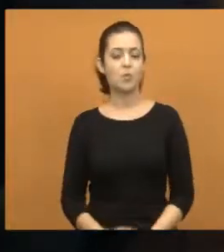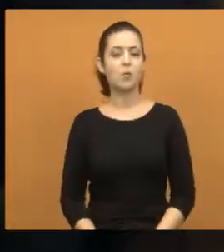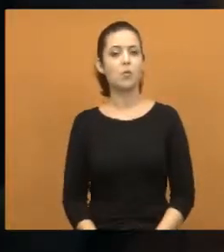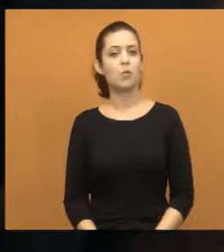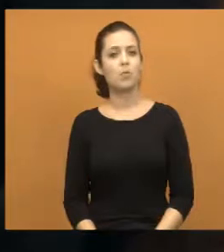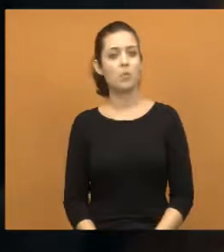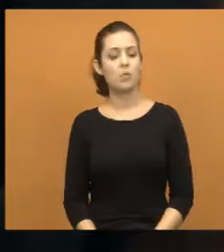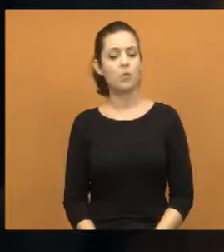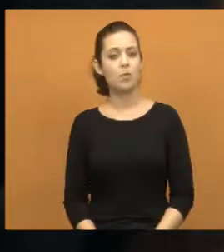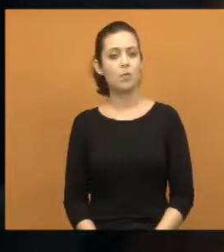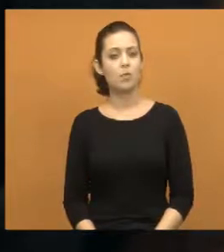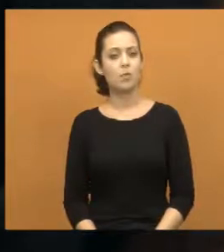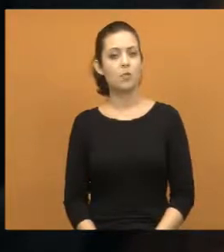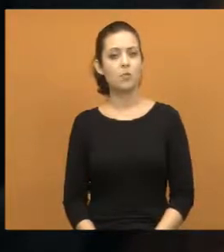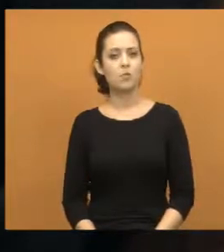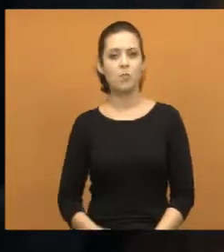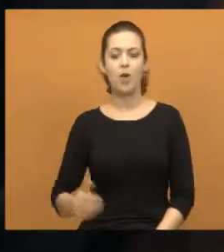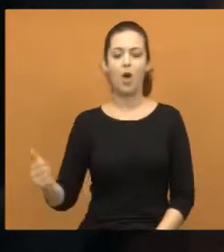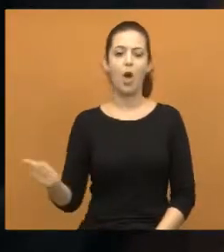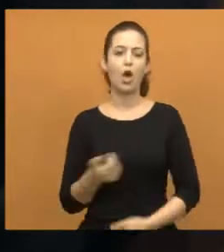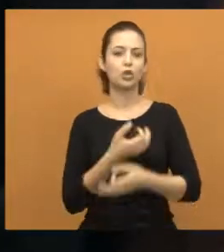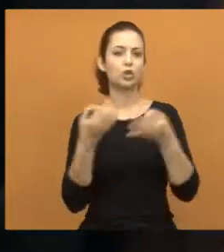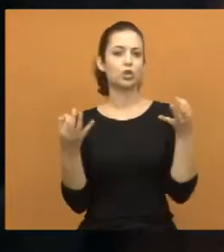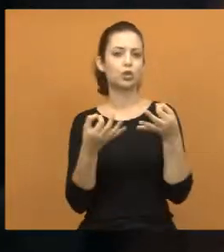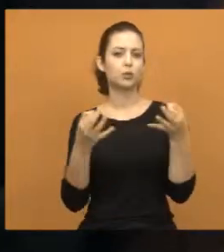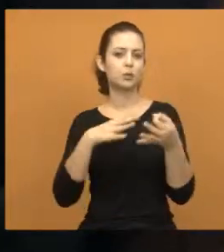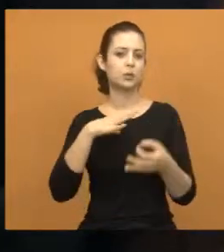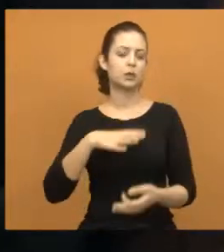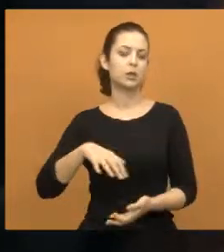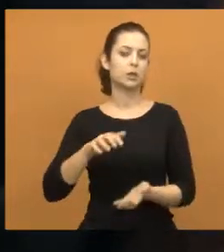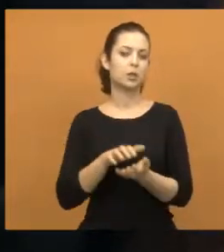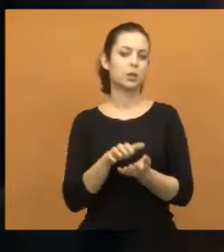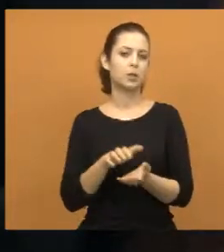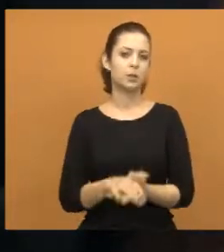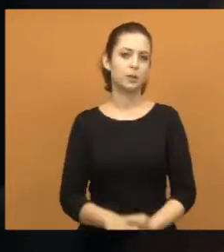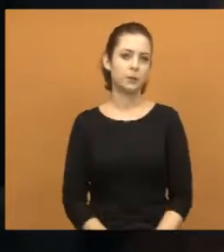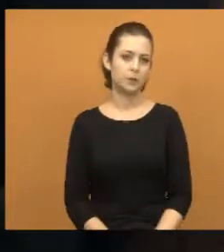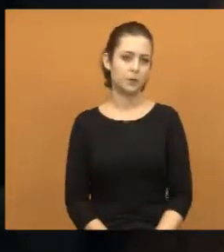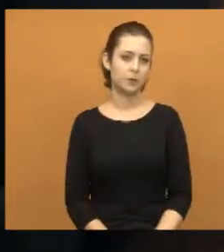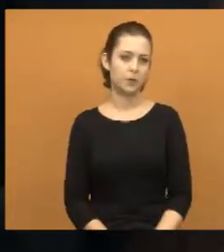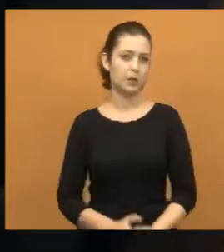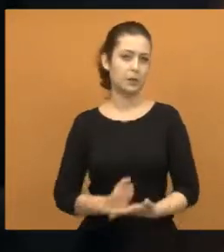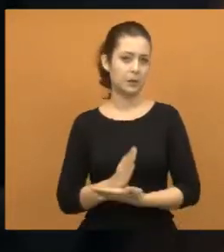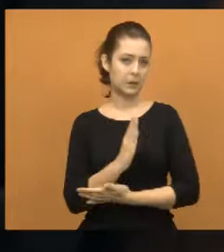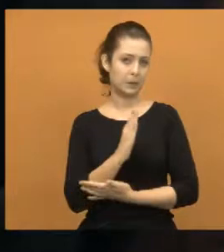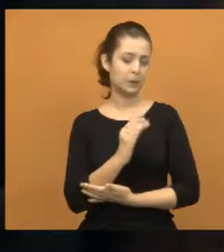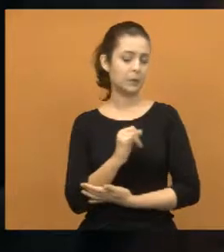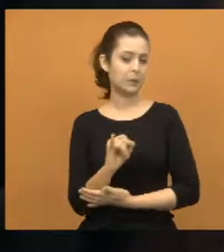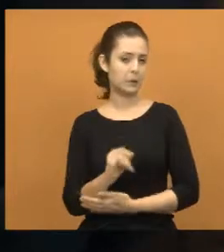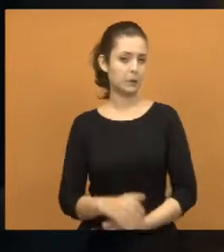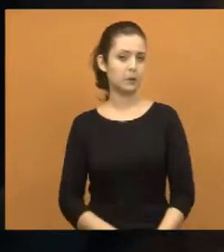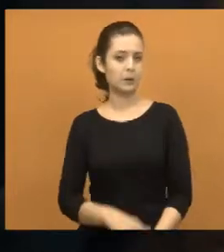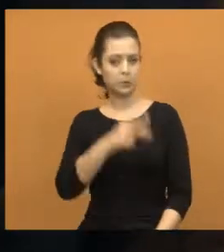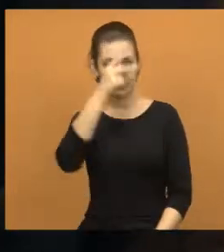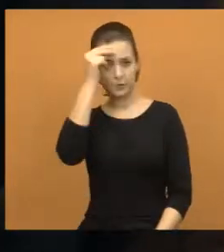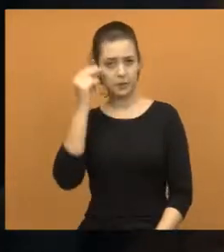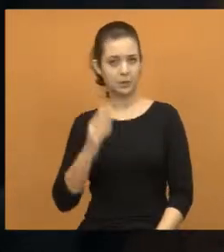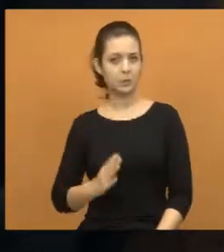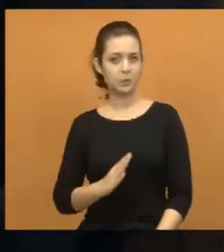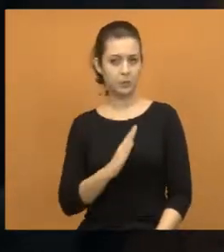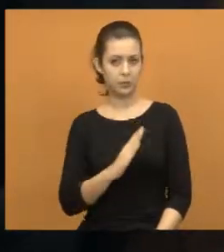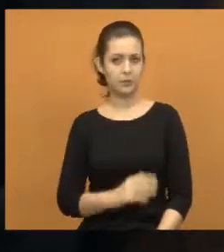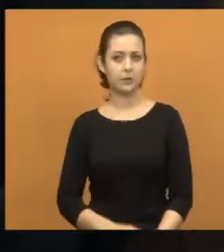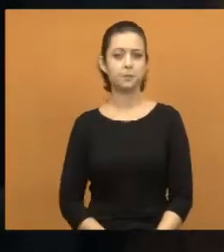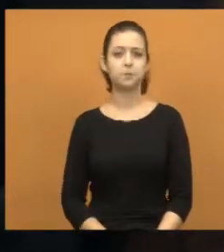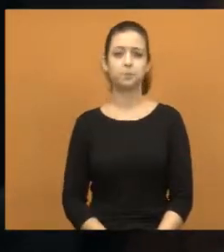Será um grande ganho para nós de Jacareí se isso for aprovado, sancionado pelo prefeito.